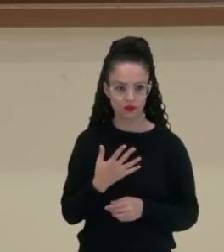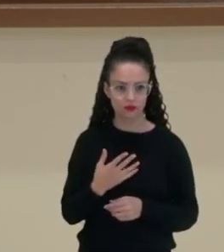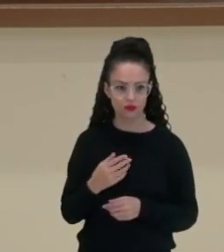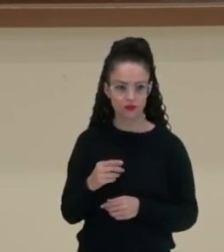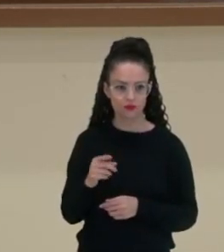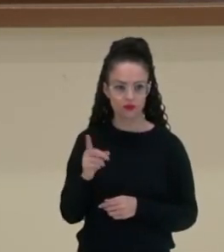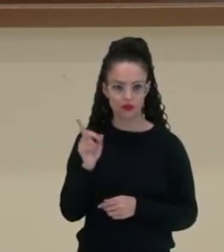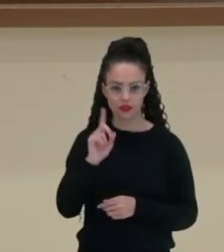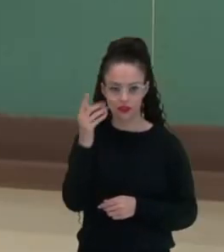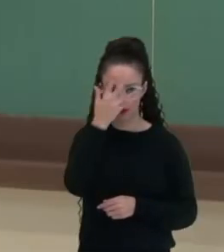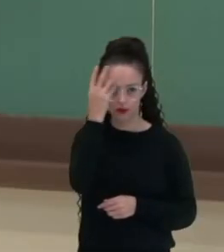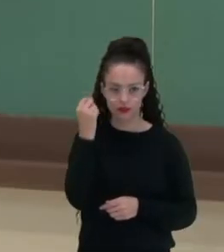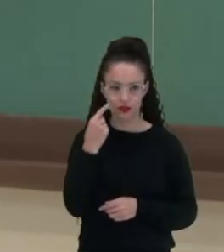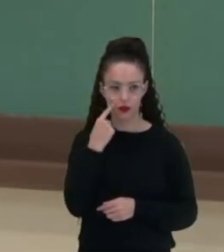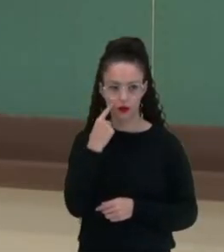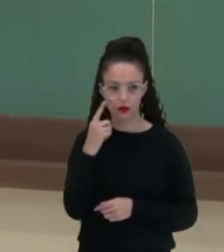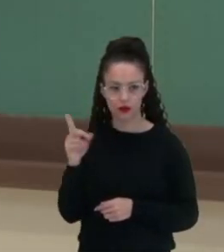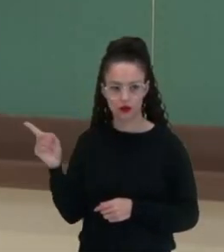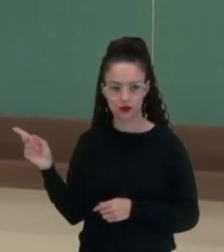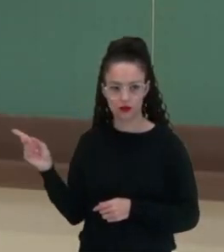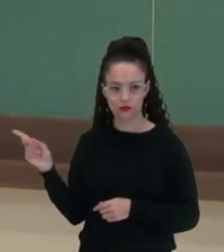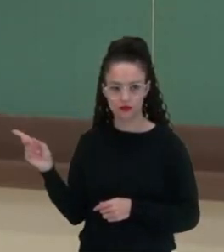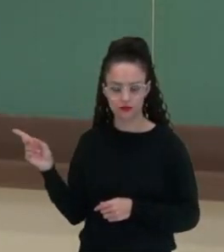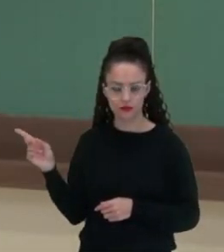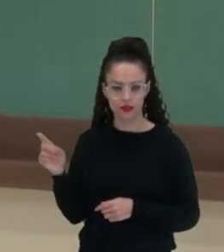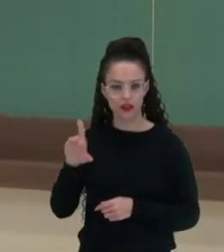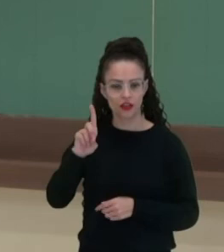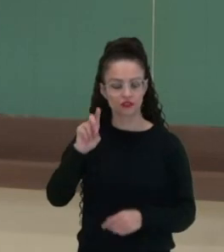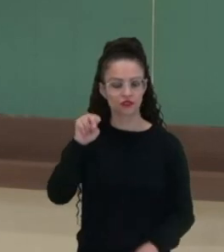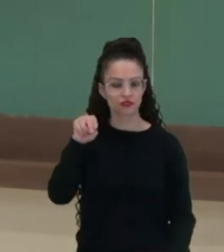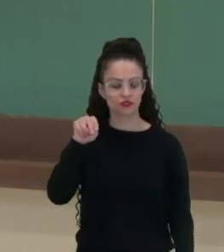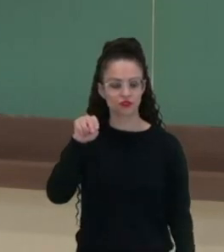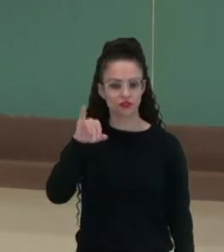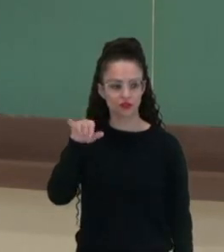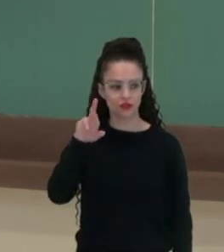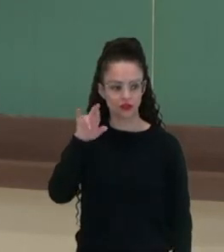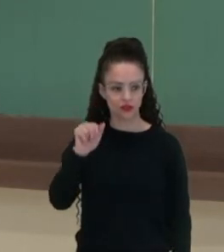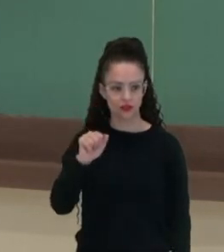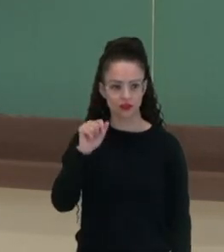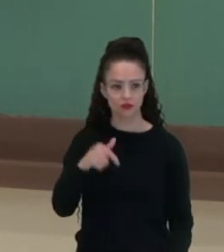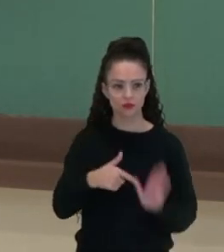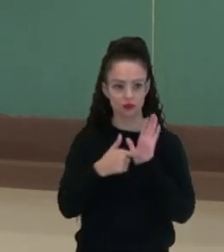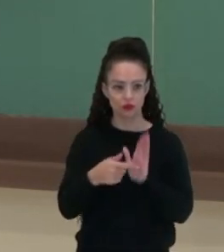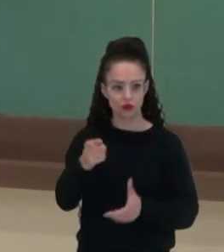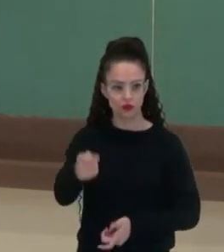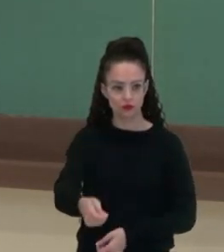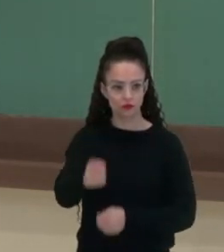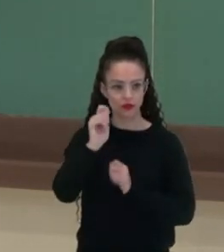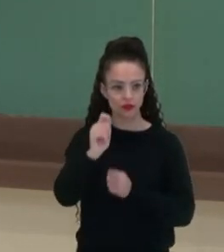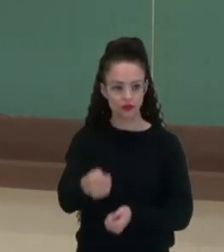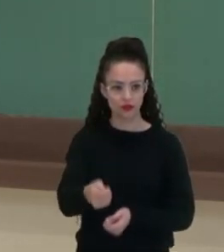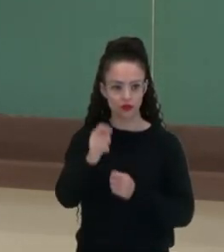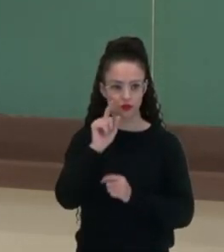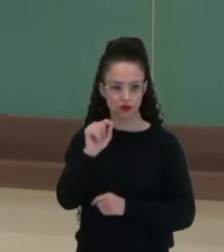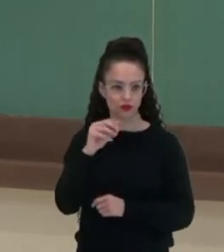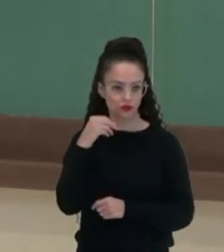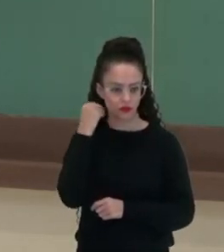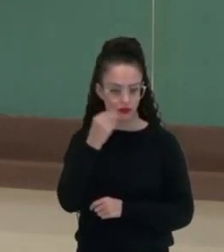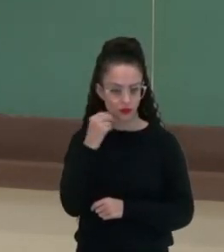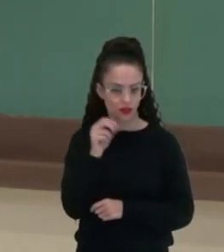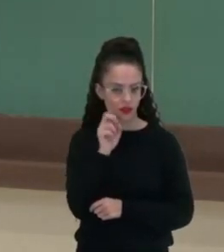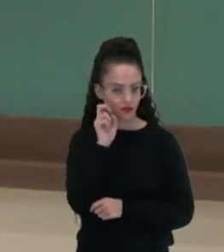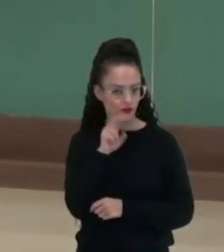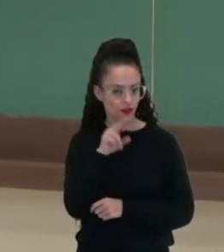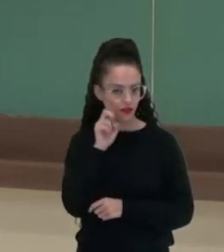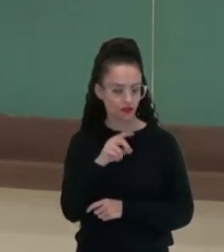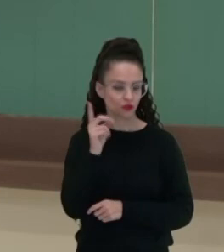vocês não esquecerem, olha só, né? Então, a Djanira, ela representou o quê? Os pescadores, né? Então, o que ela estava vivendo ali, vendo